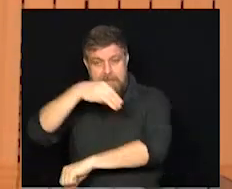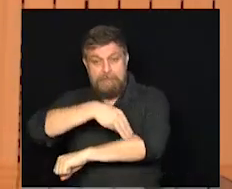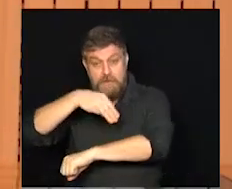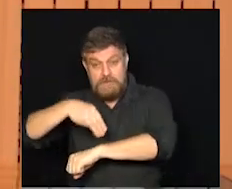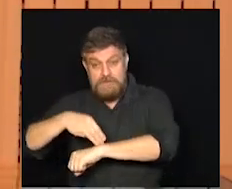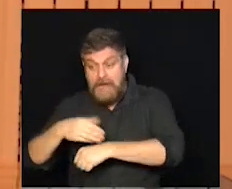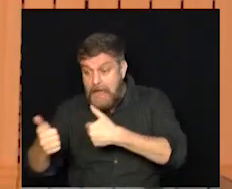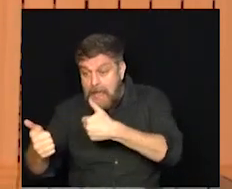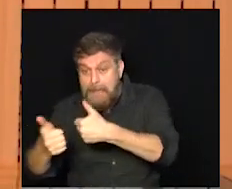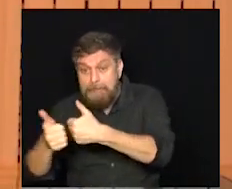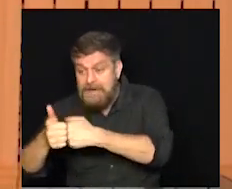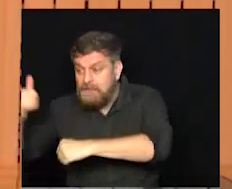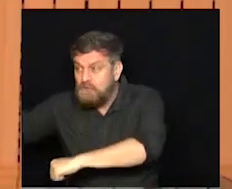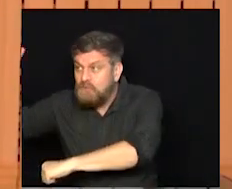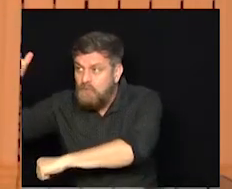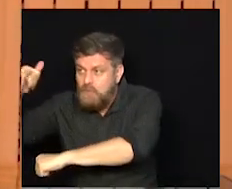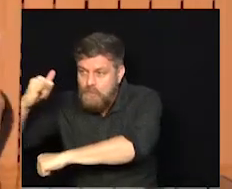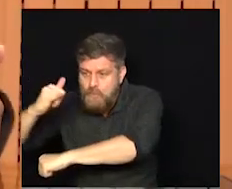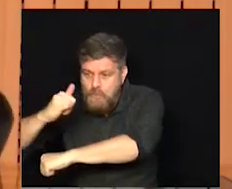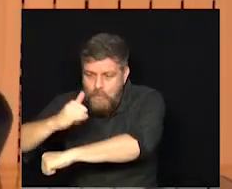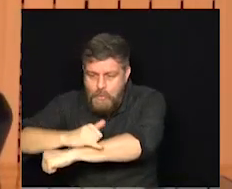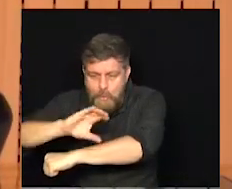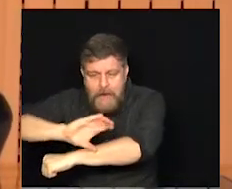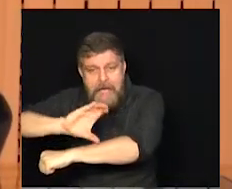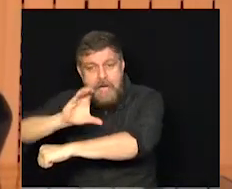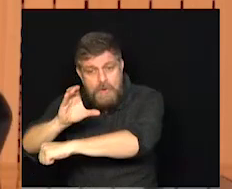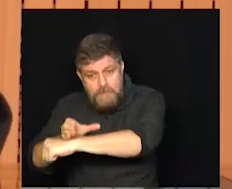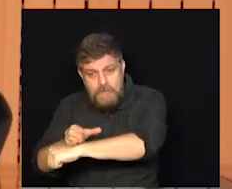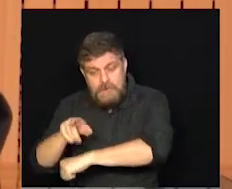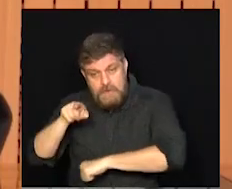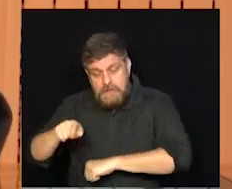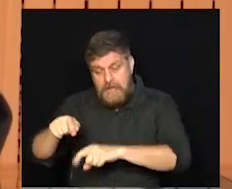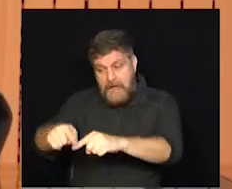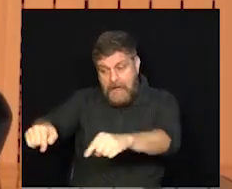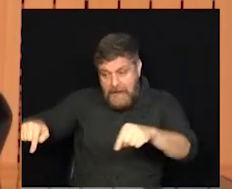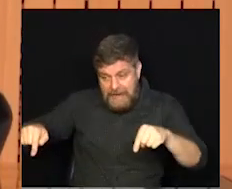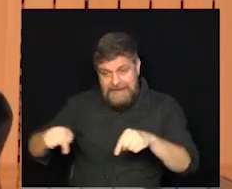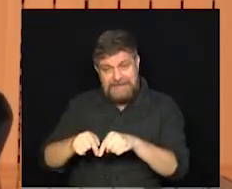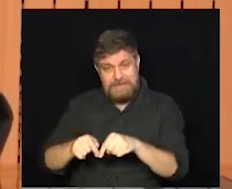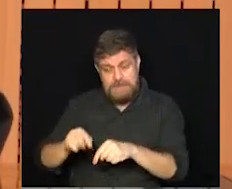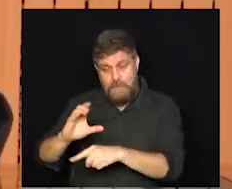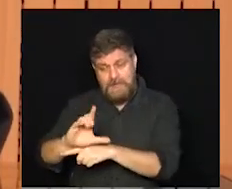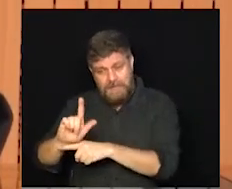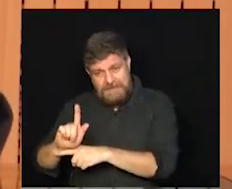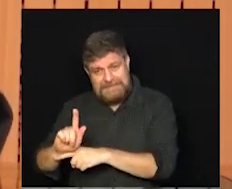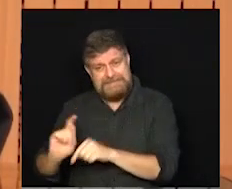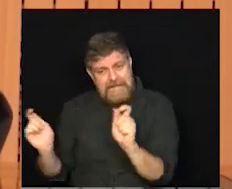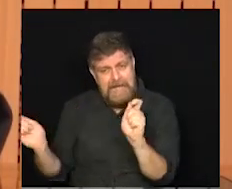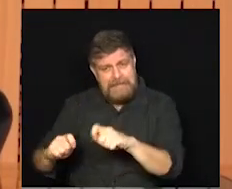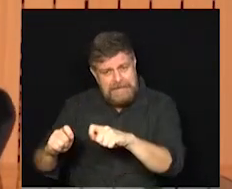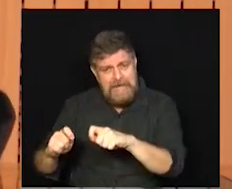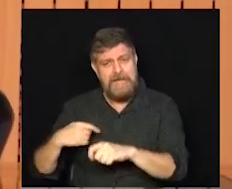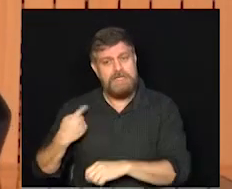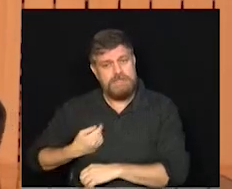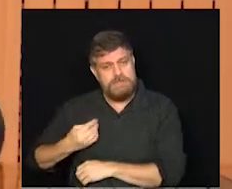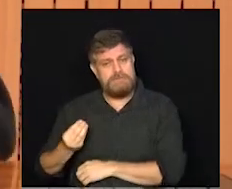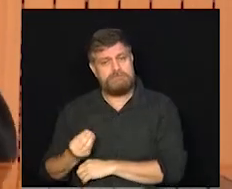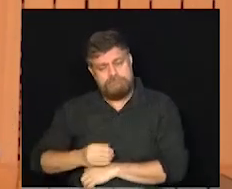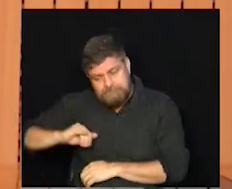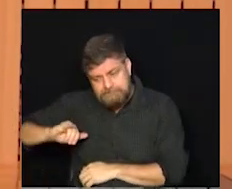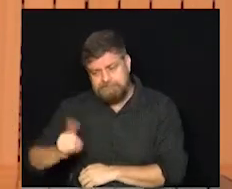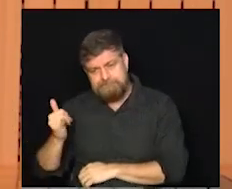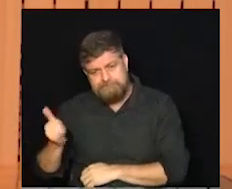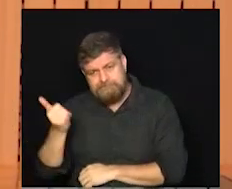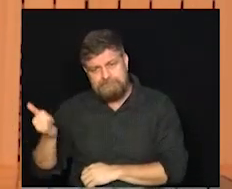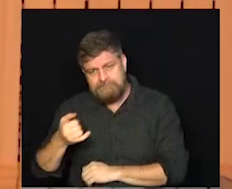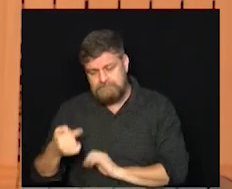enfim, também tem potencialidades, né, digamos assim, no Campo Grande, que a gente precisa